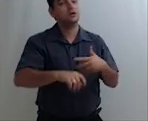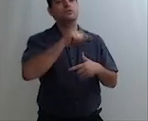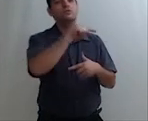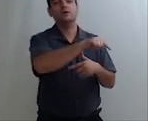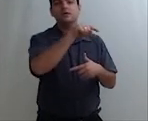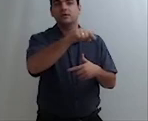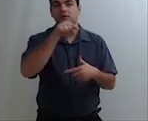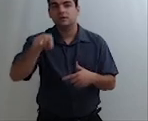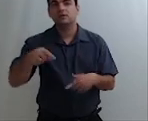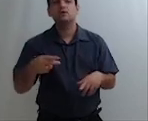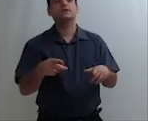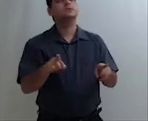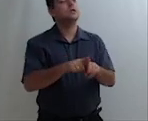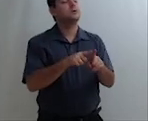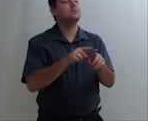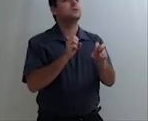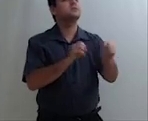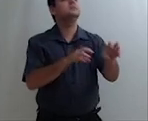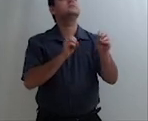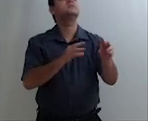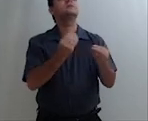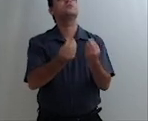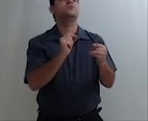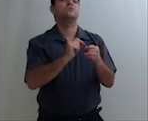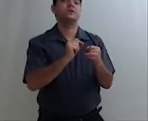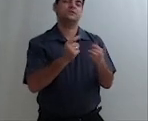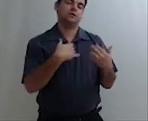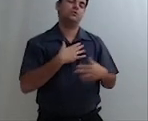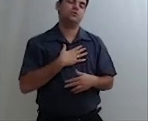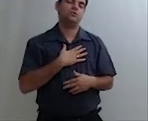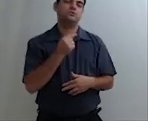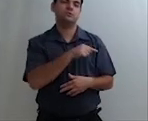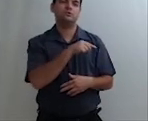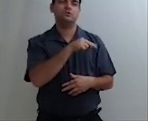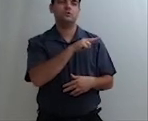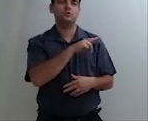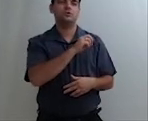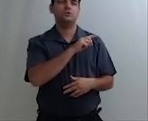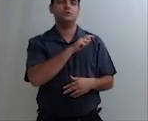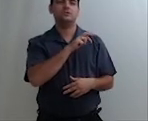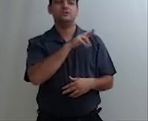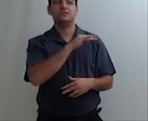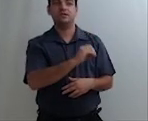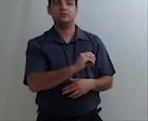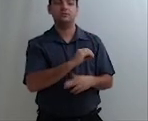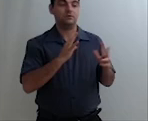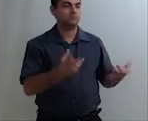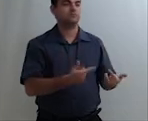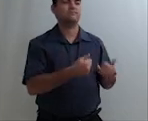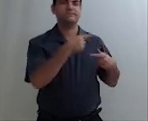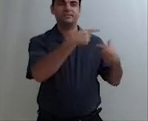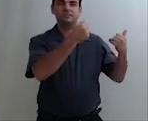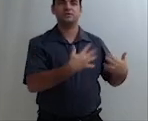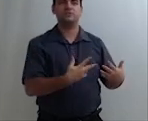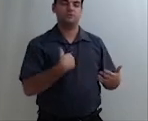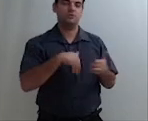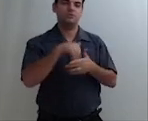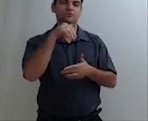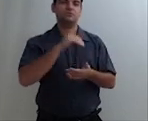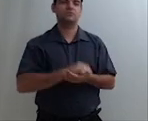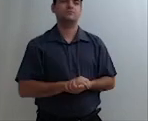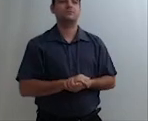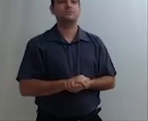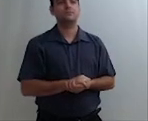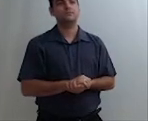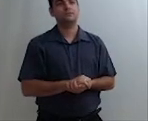mesmo pedagógica eu vou me filiar o voto do ministro Rogério que é na sua íntegra e é como eu voto Ministro